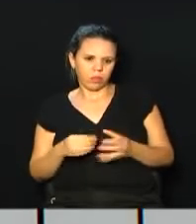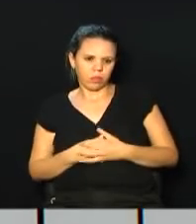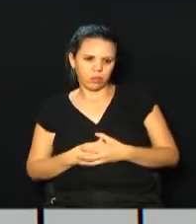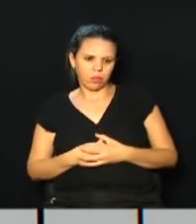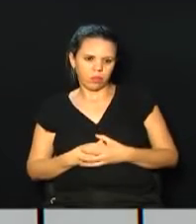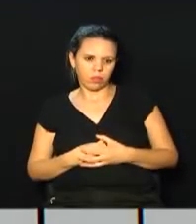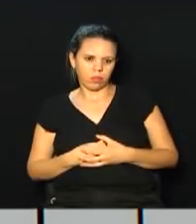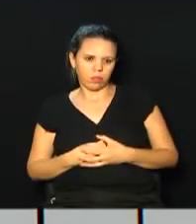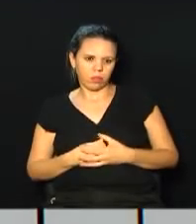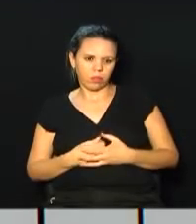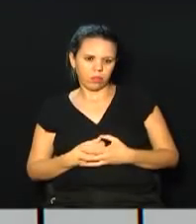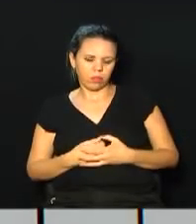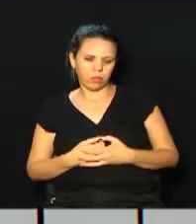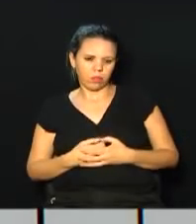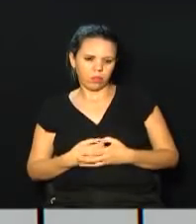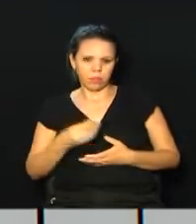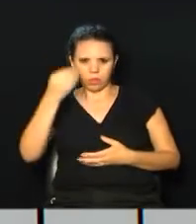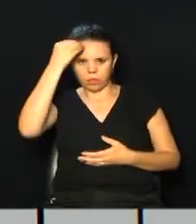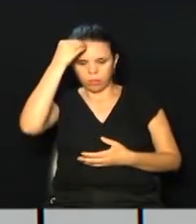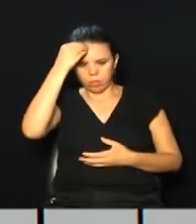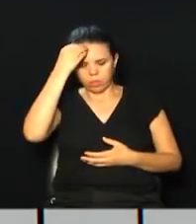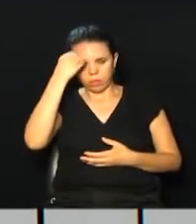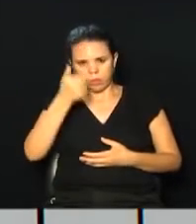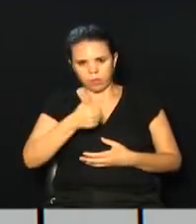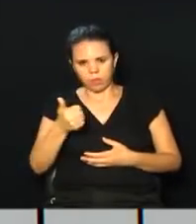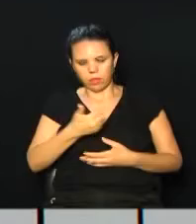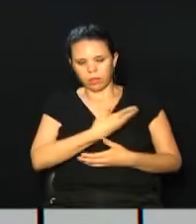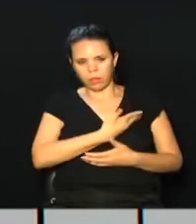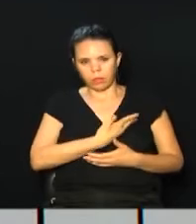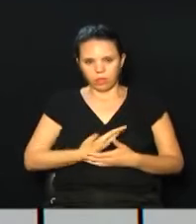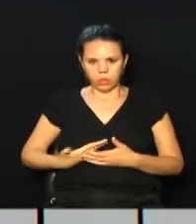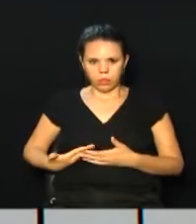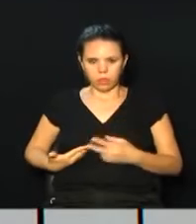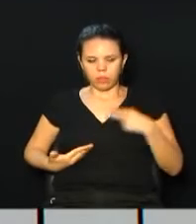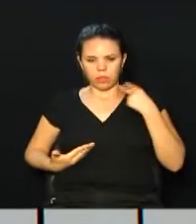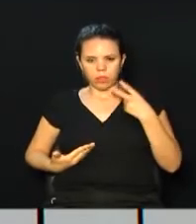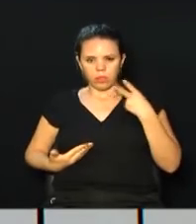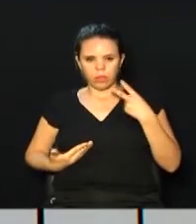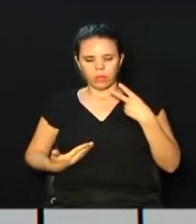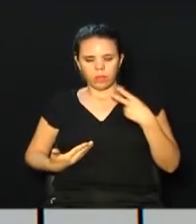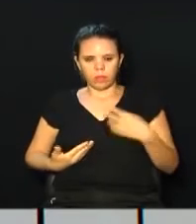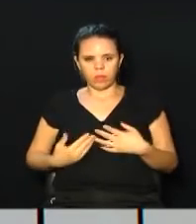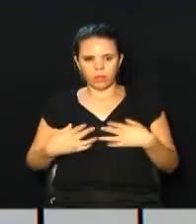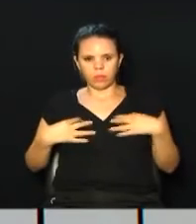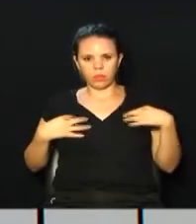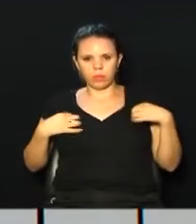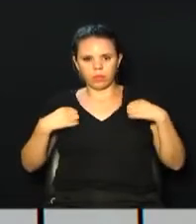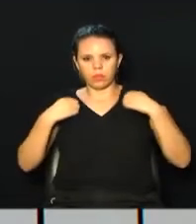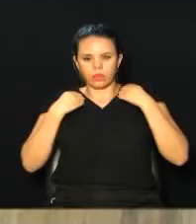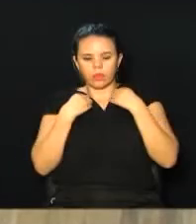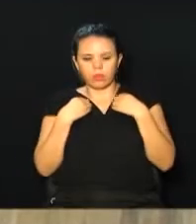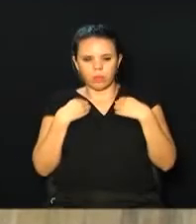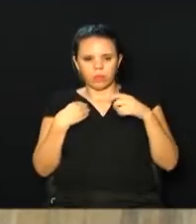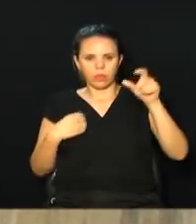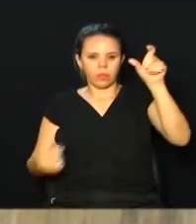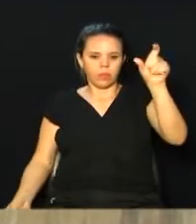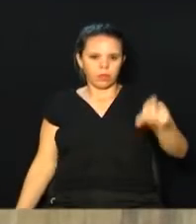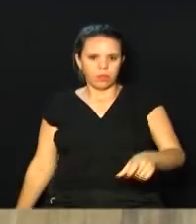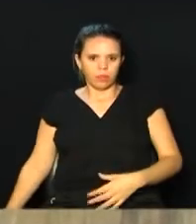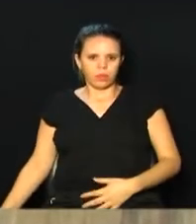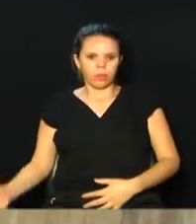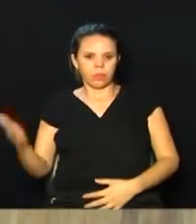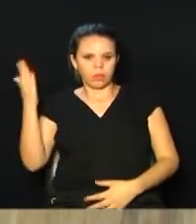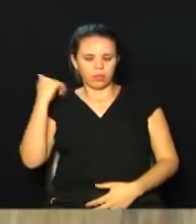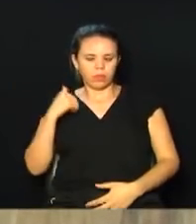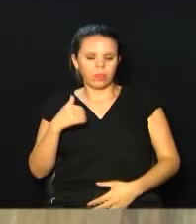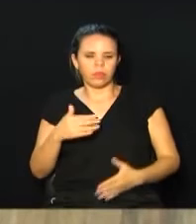ele quer culpar o primeiro que está na frente, é o poder público, é o vereador. Até porque ele, na verdade, ele sabe que pode